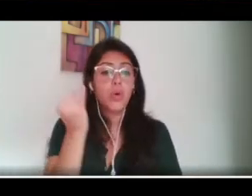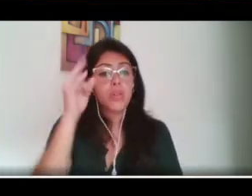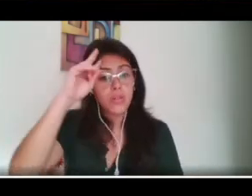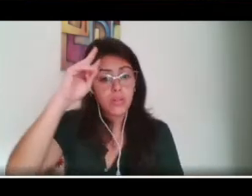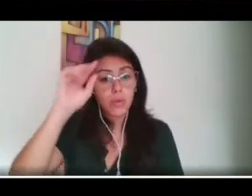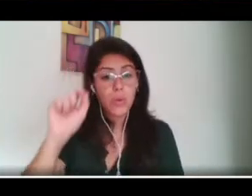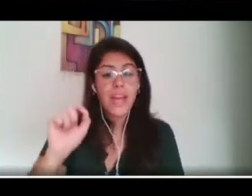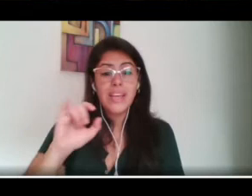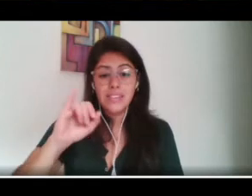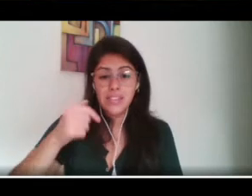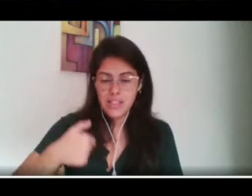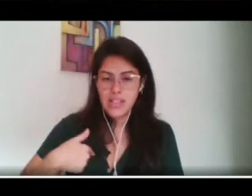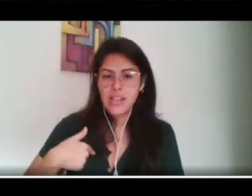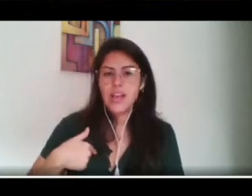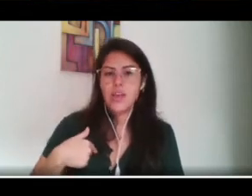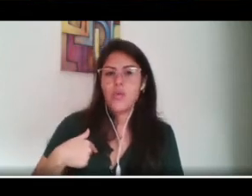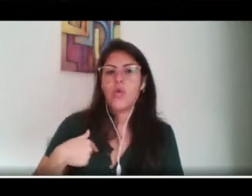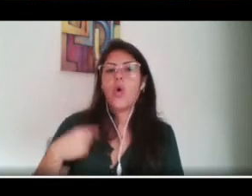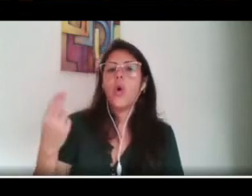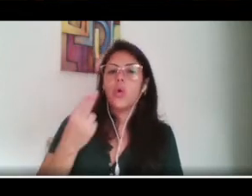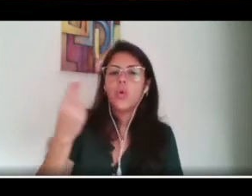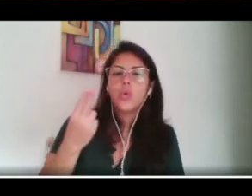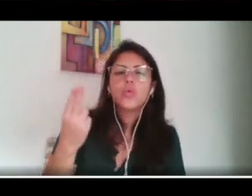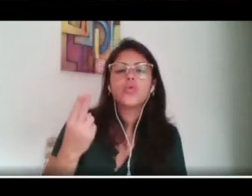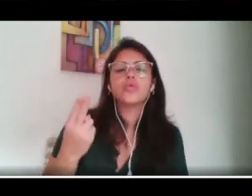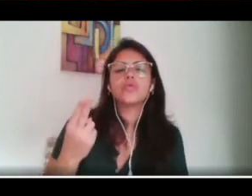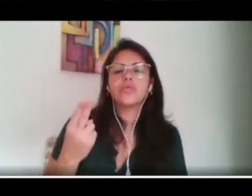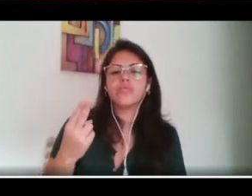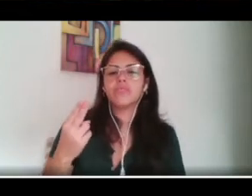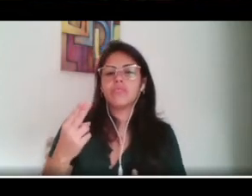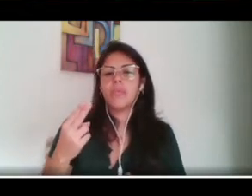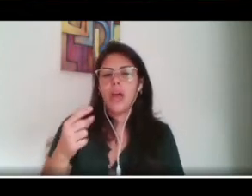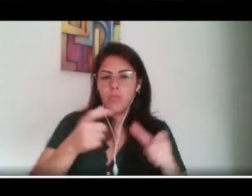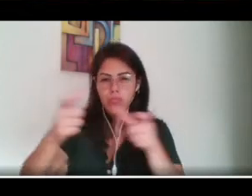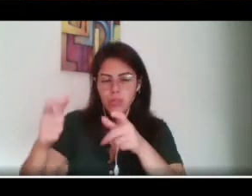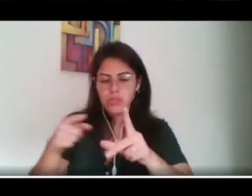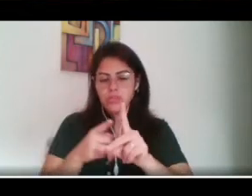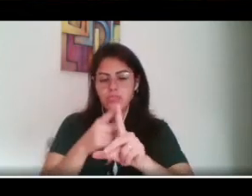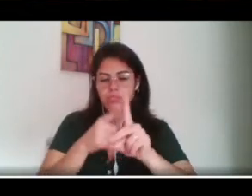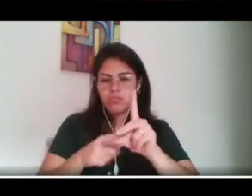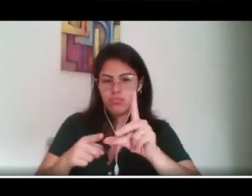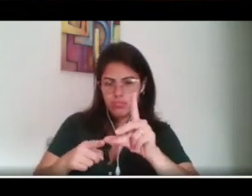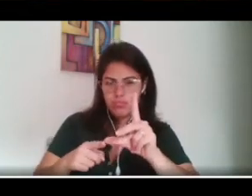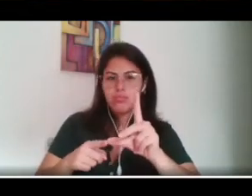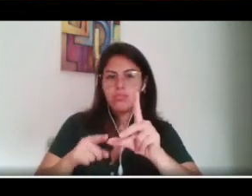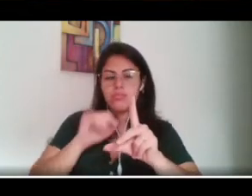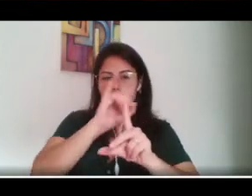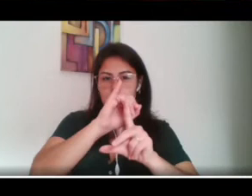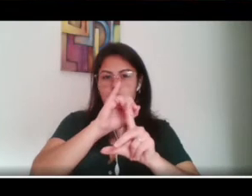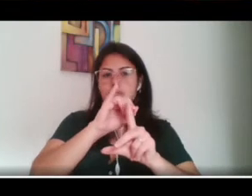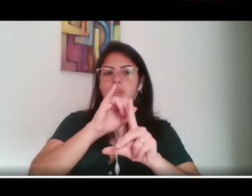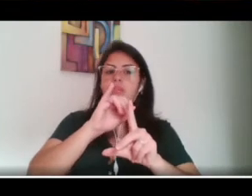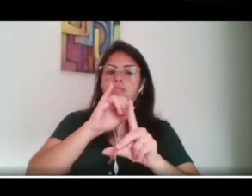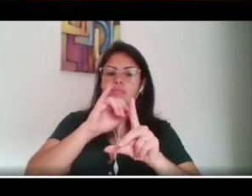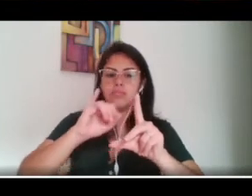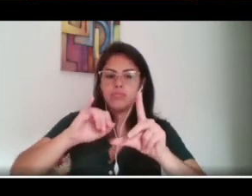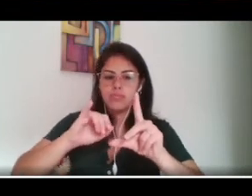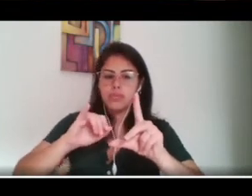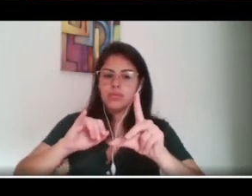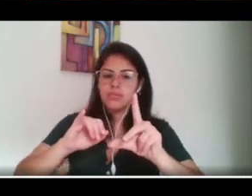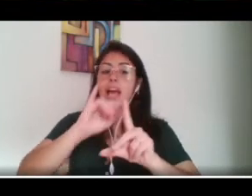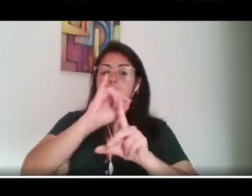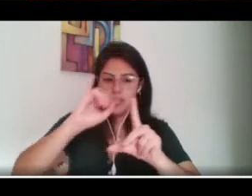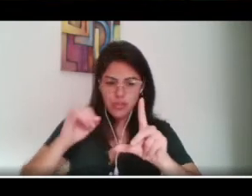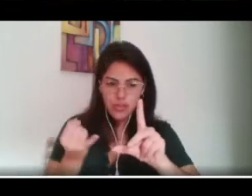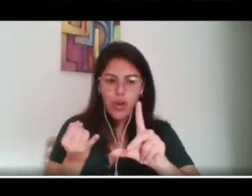I, J, K, para eu fazer isso, eu tenho sempre que definir o sistema de coordenadas. Porque,